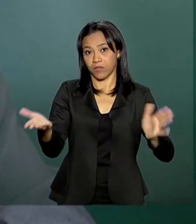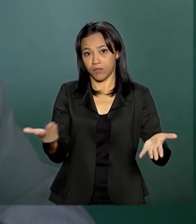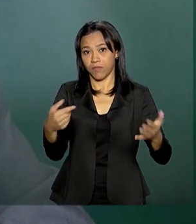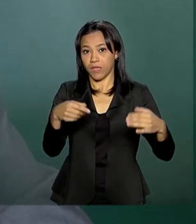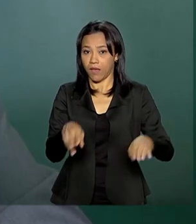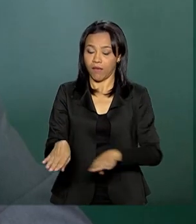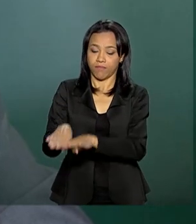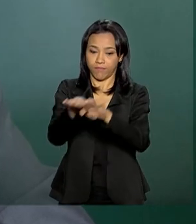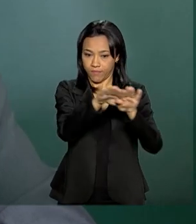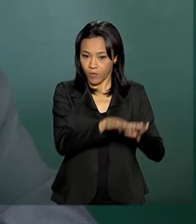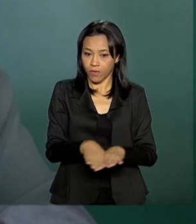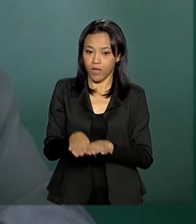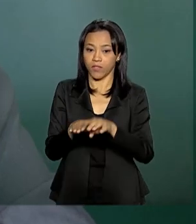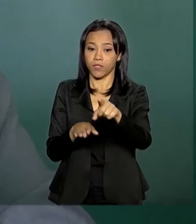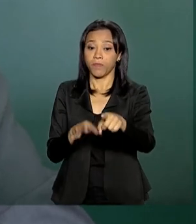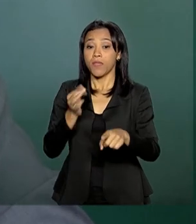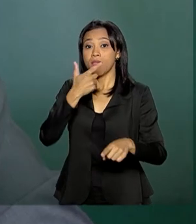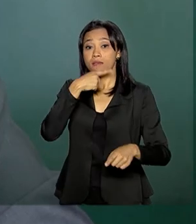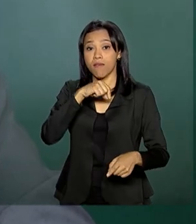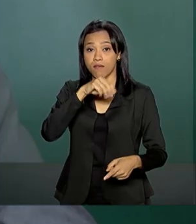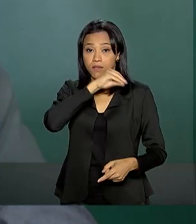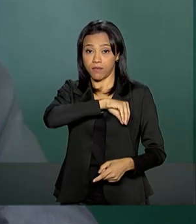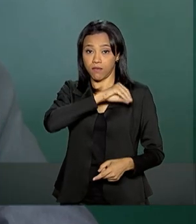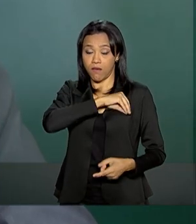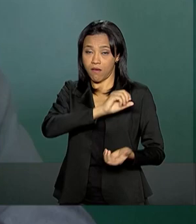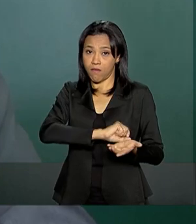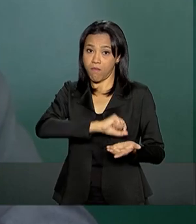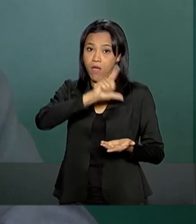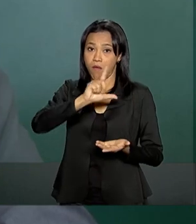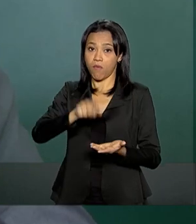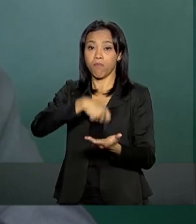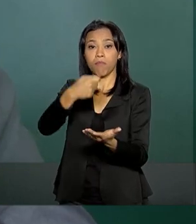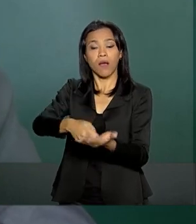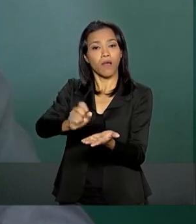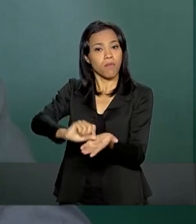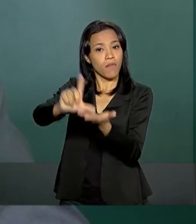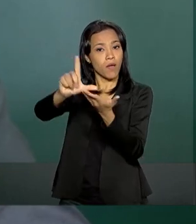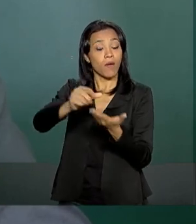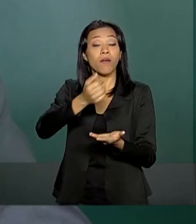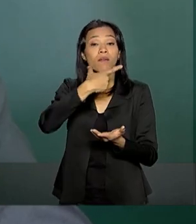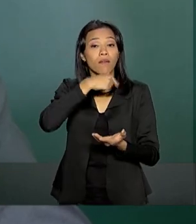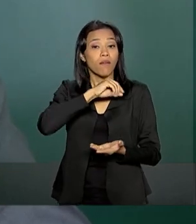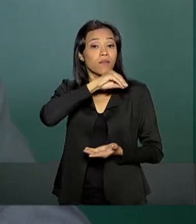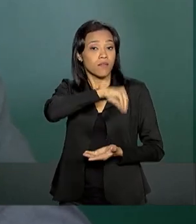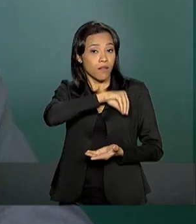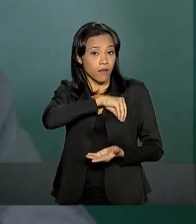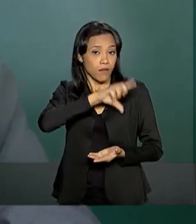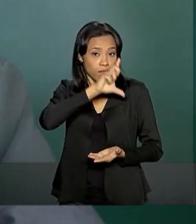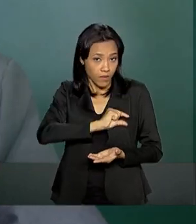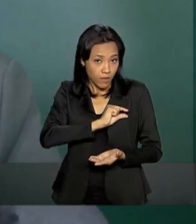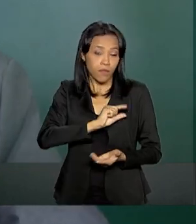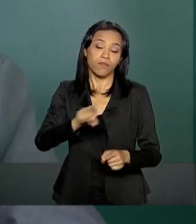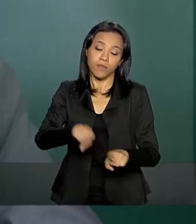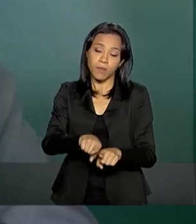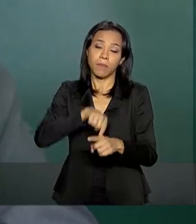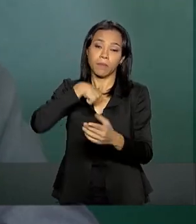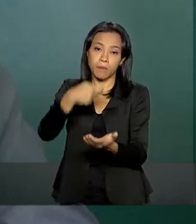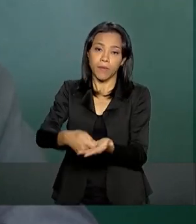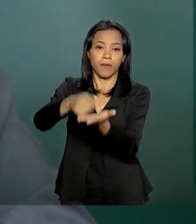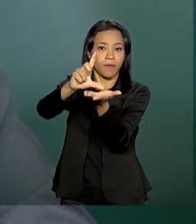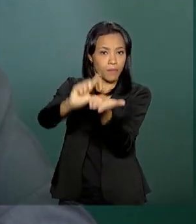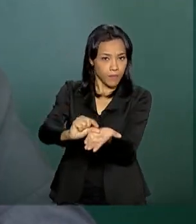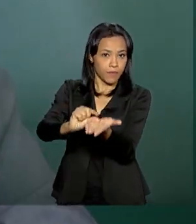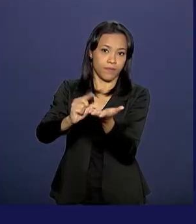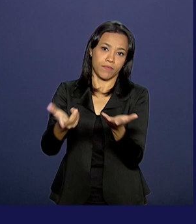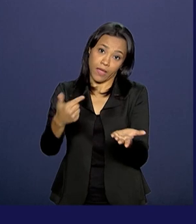Quem ganha mais, pagará mais. Quem ganha menos, contribuirá com menos. No mais amplo